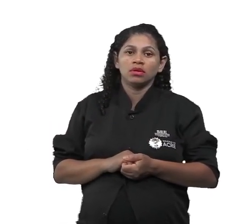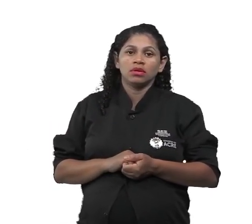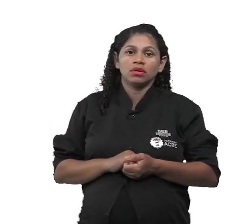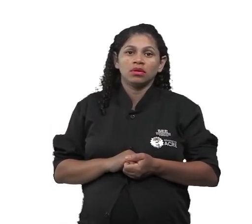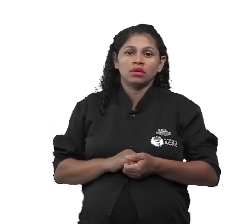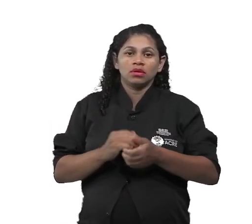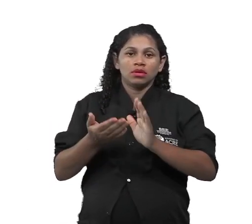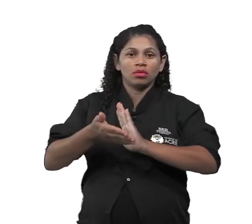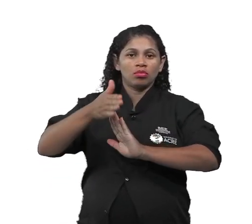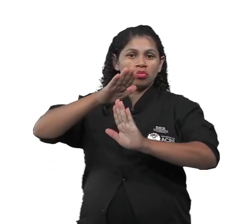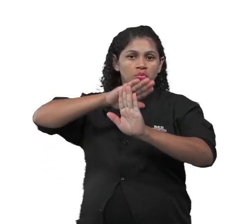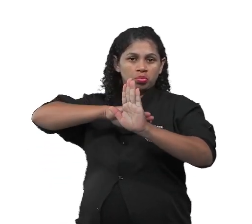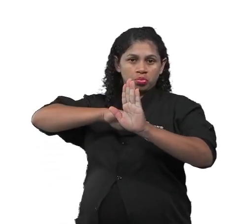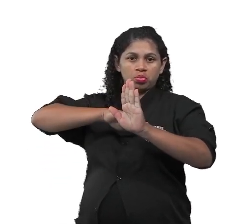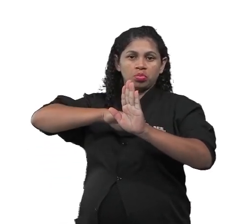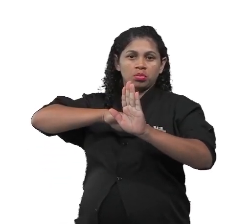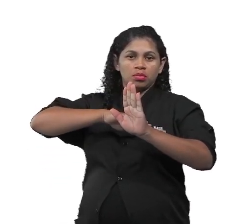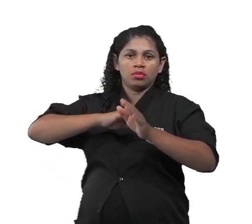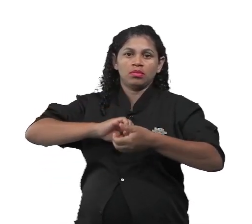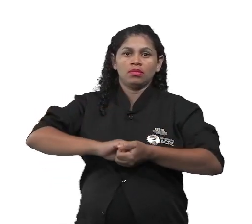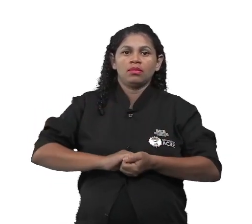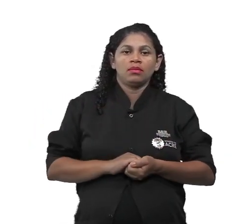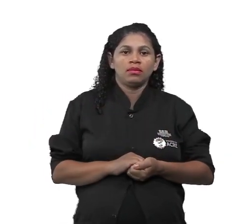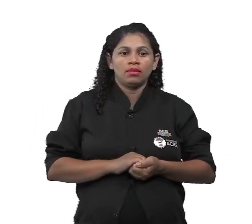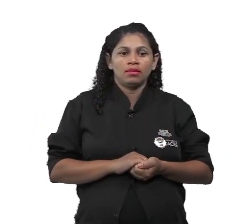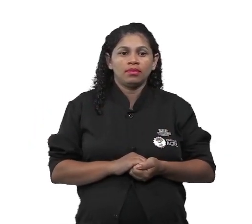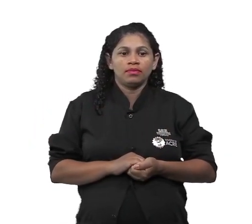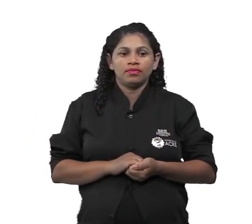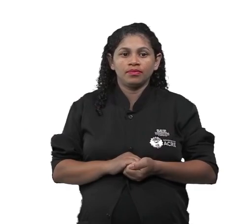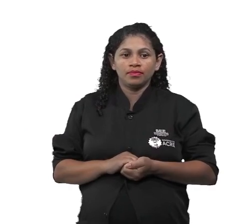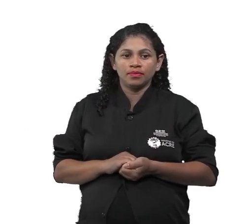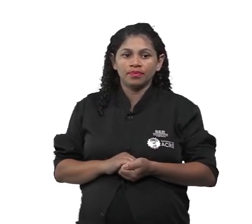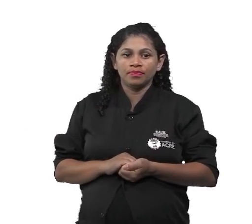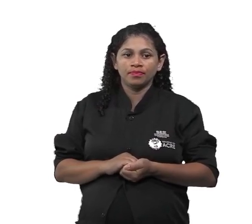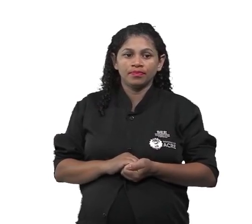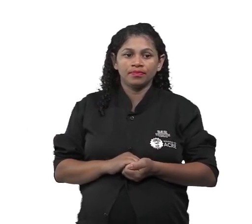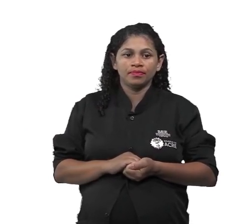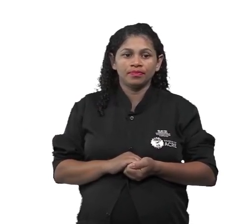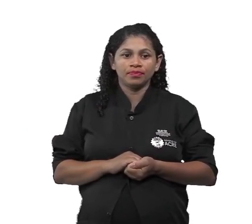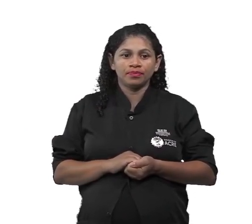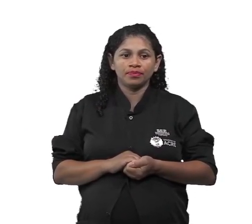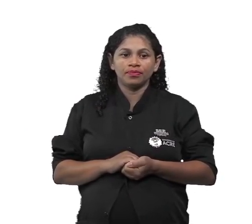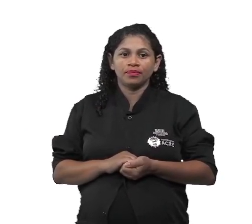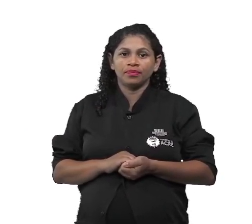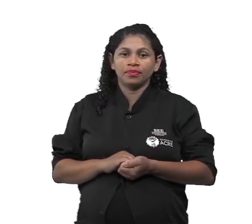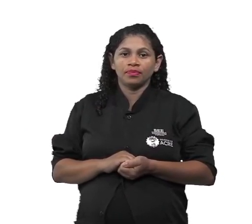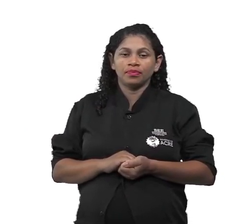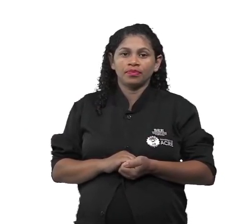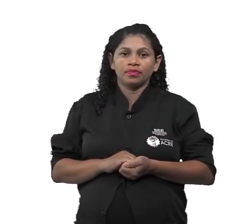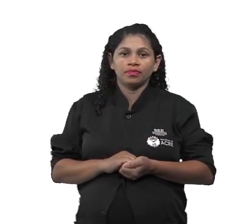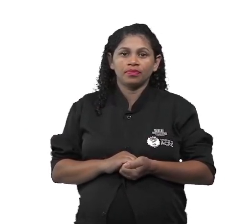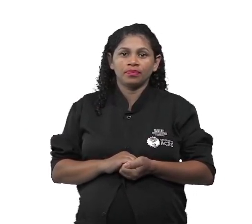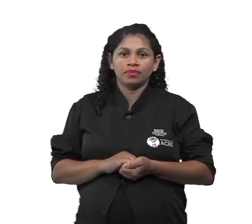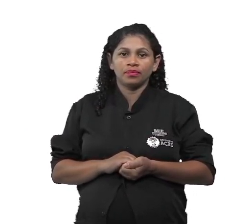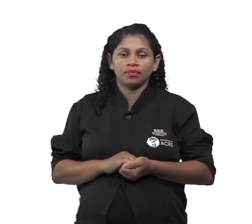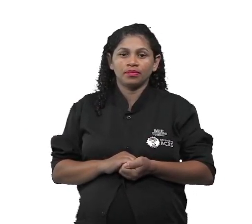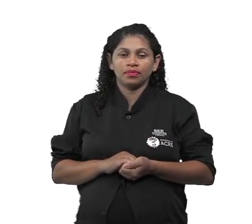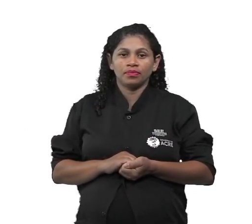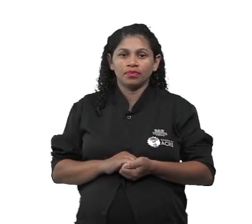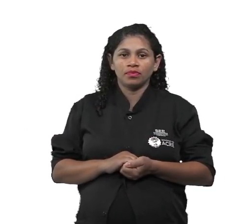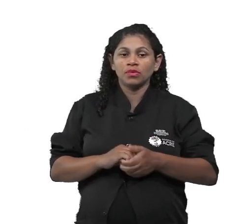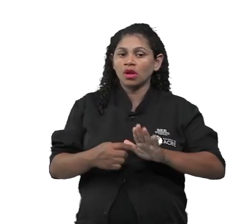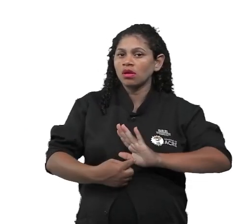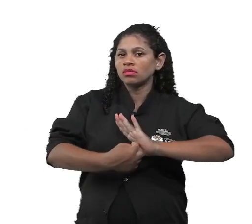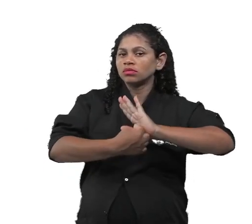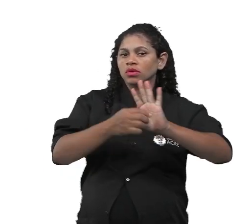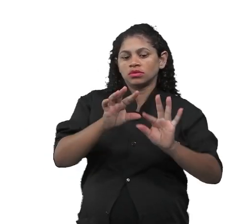Não sei se você consegue ver. E o vértice E dá a altura da